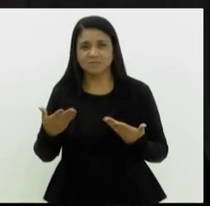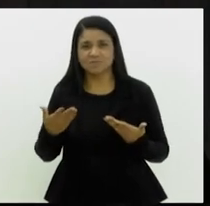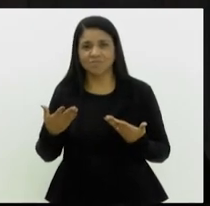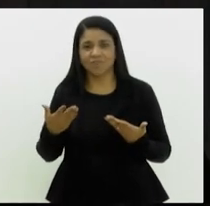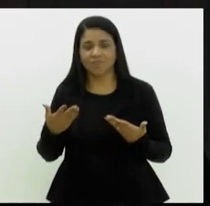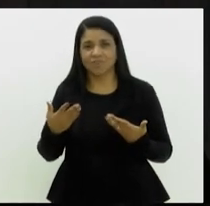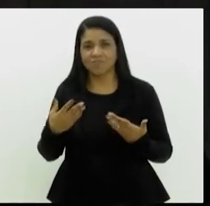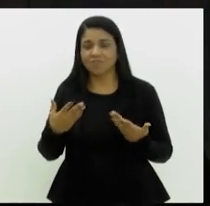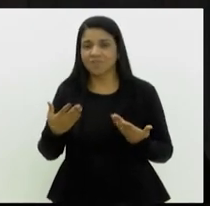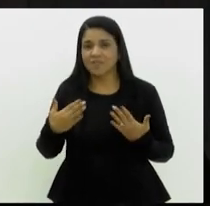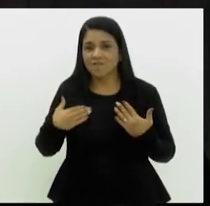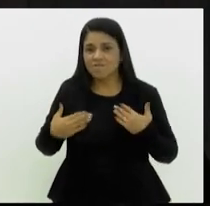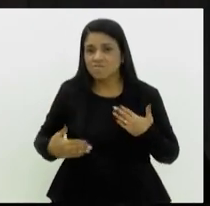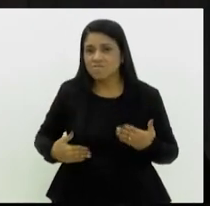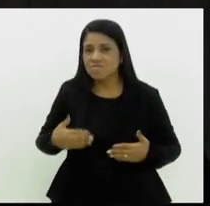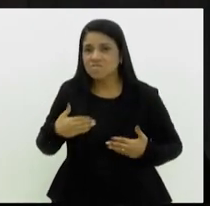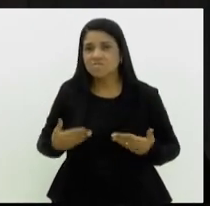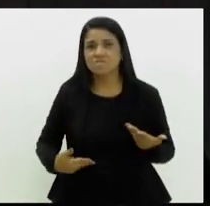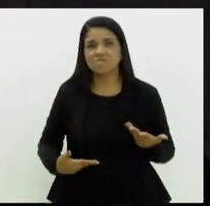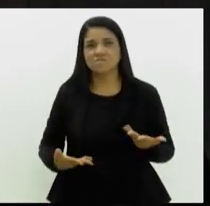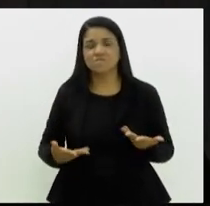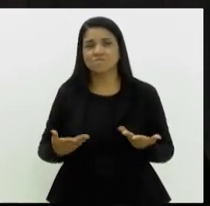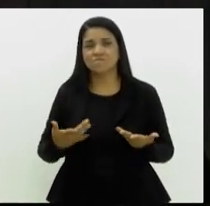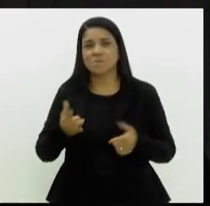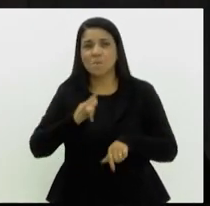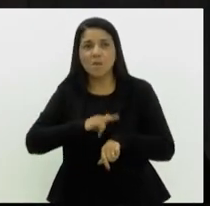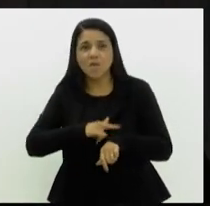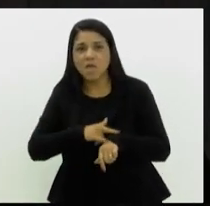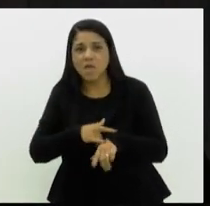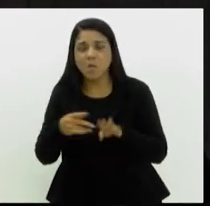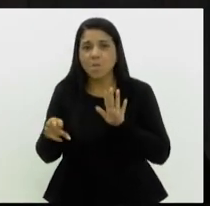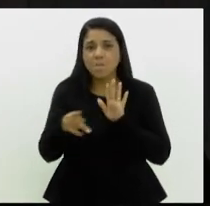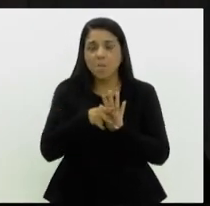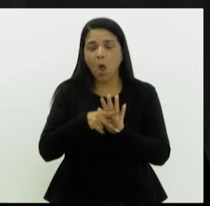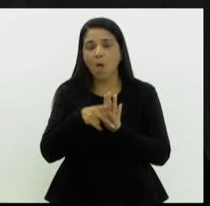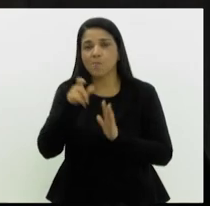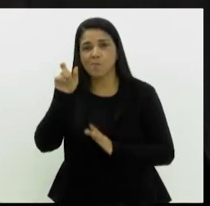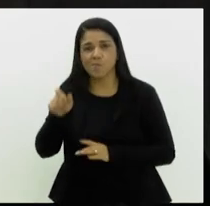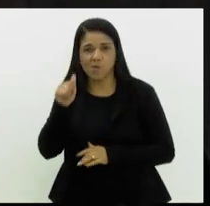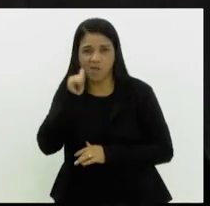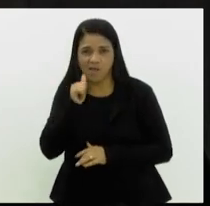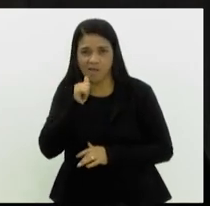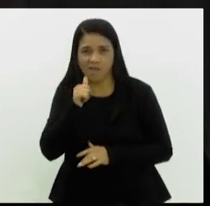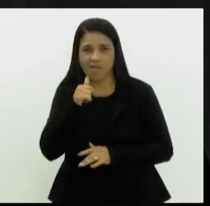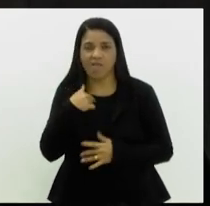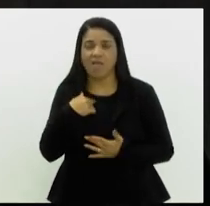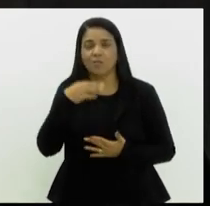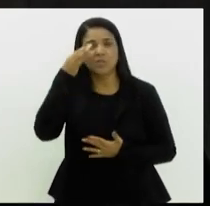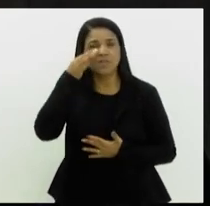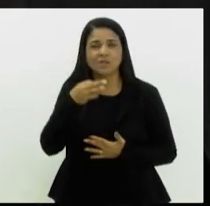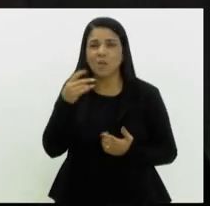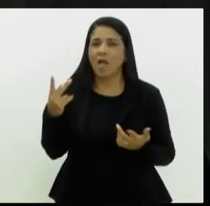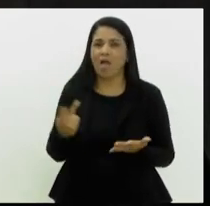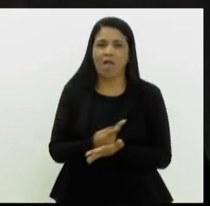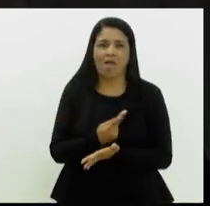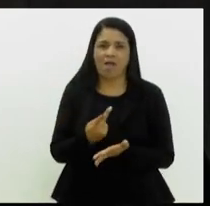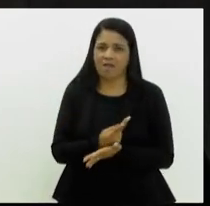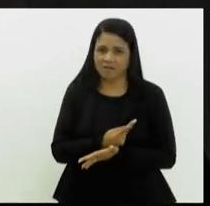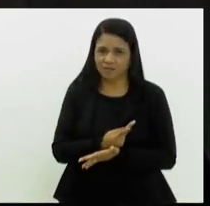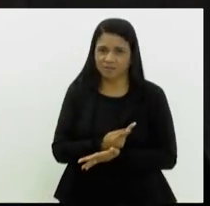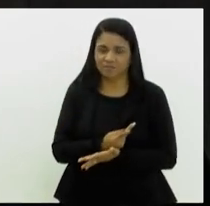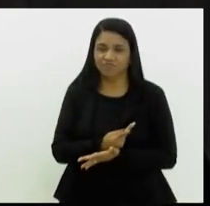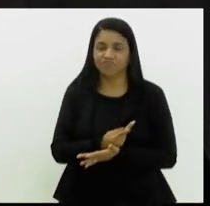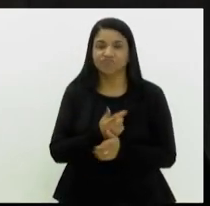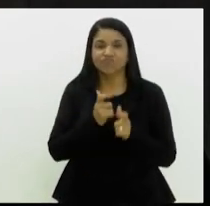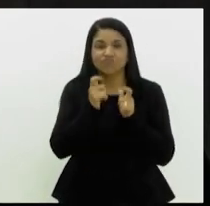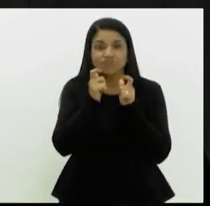um banheiro. É muito escandaloso. Então, é um entendimento errado de que esses lugares do